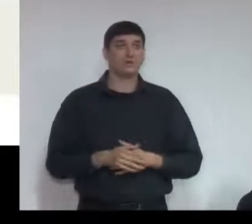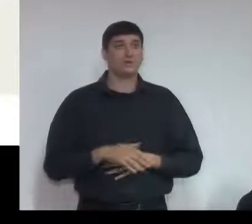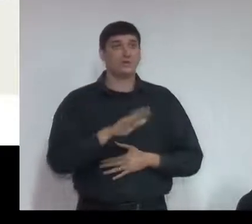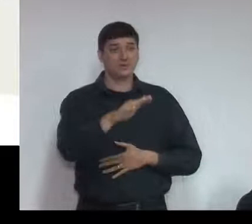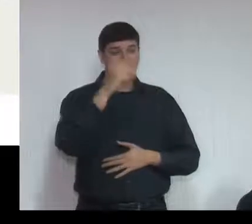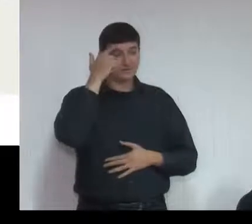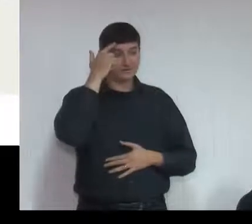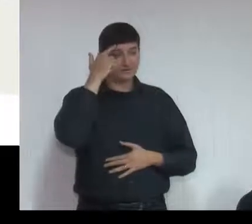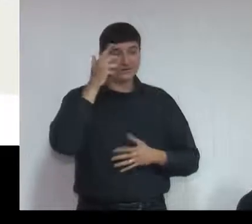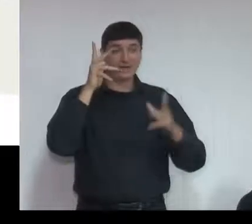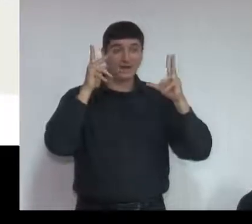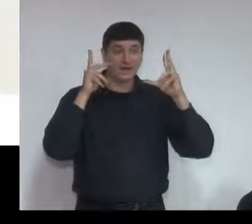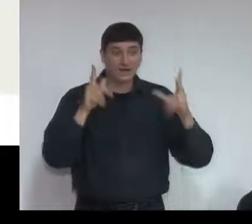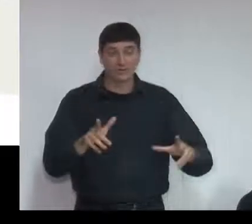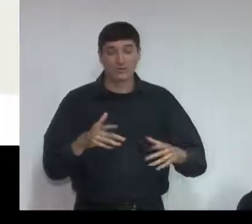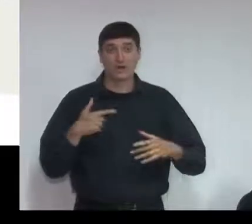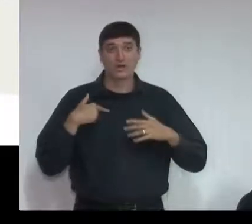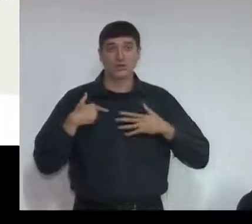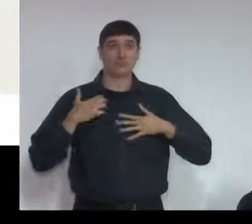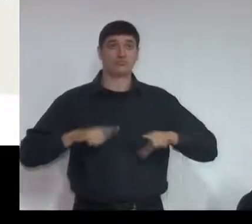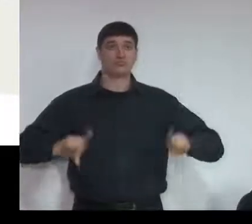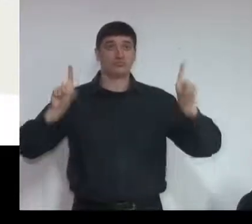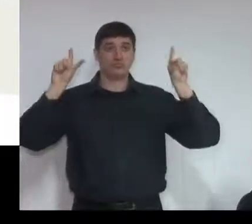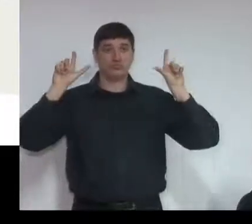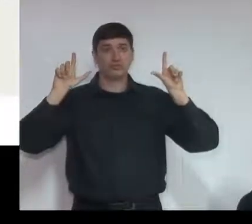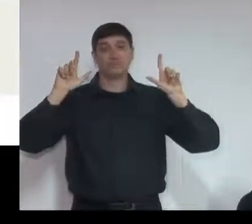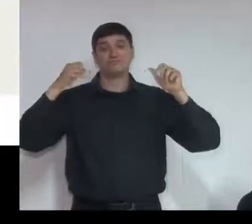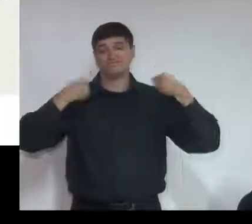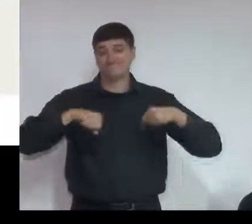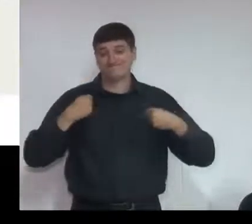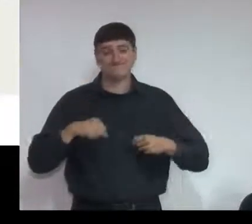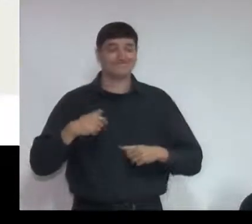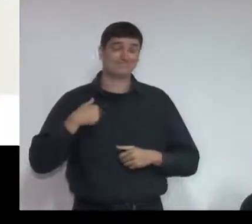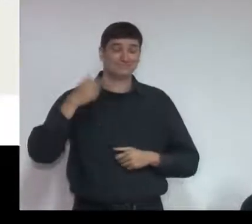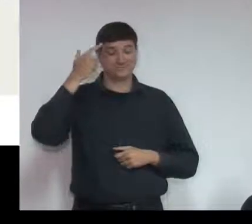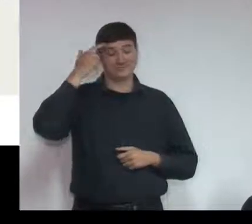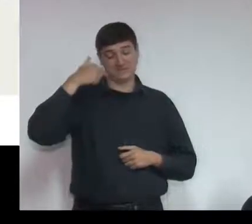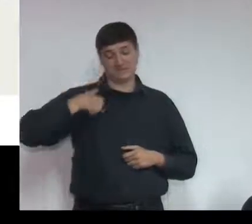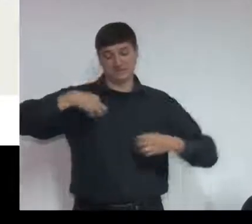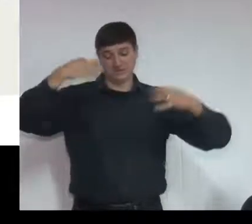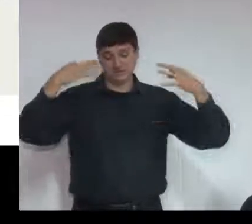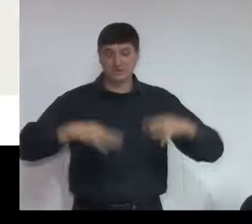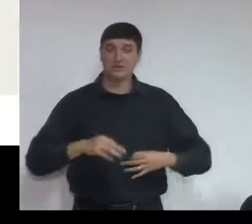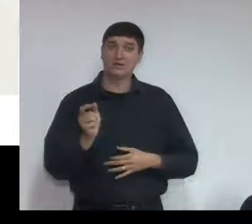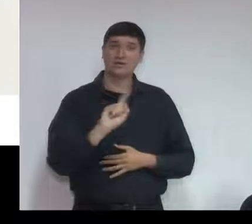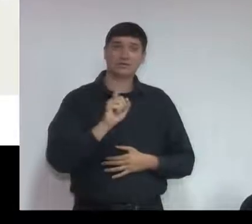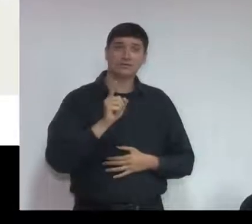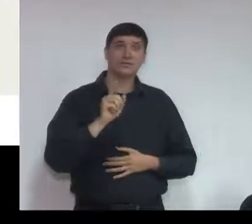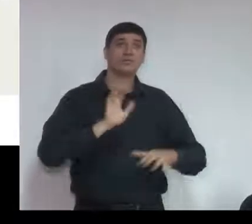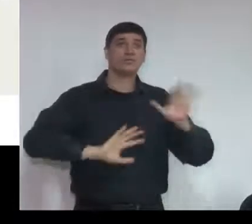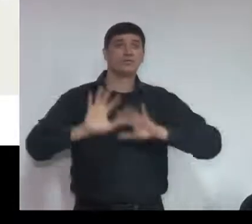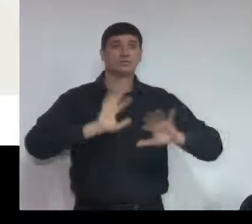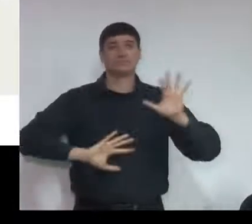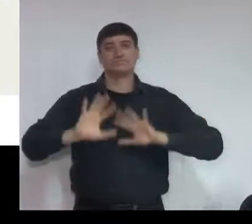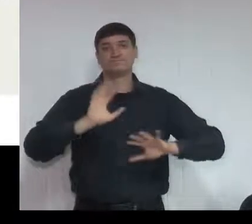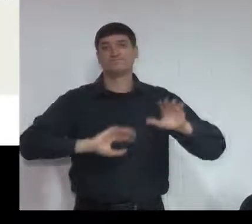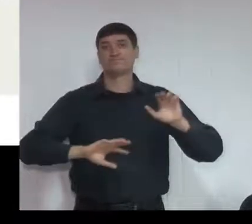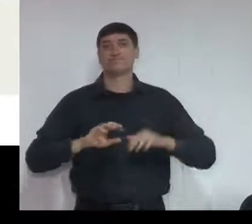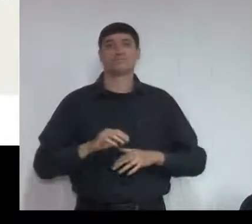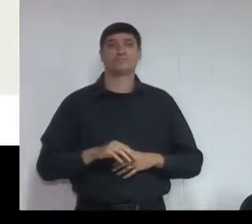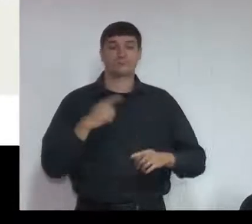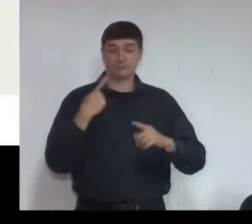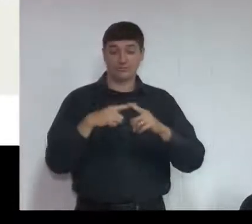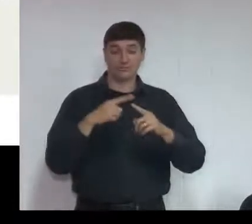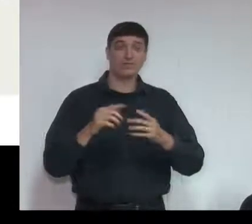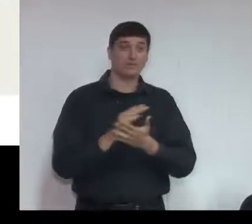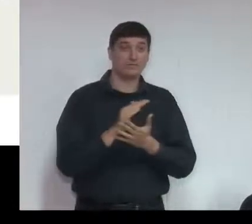posso acreditar que é a maneira correta a partir do momento que a gente acha que a solução é colocar os bons parceiros.